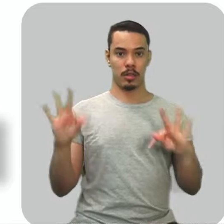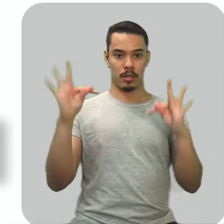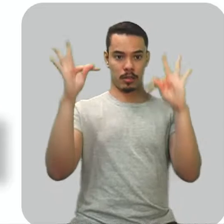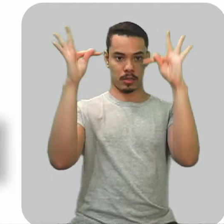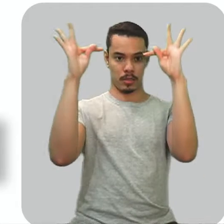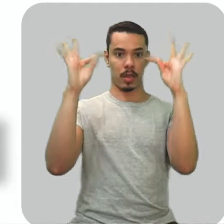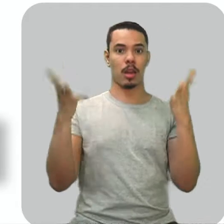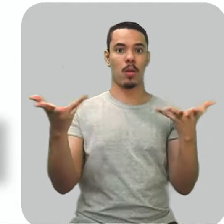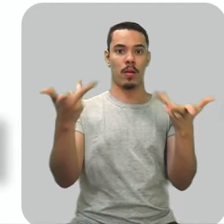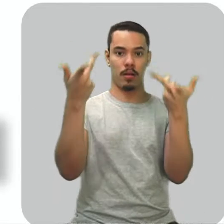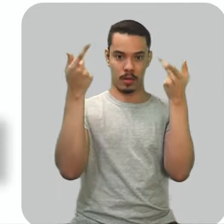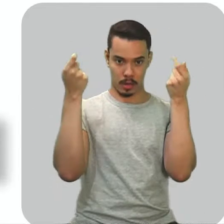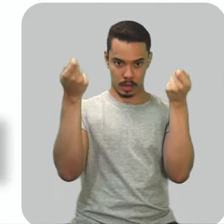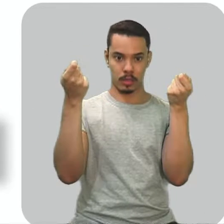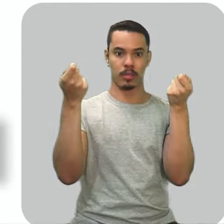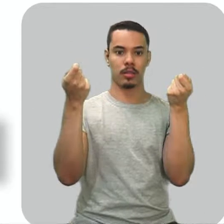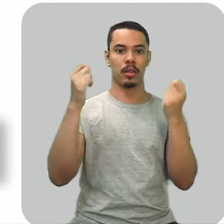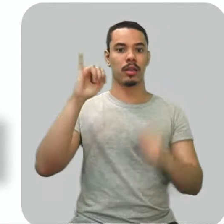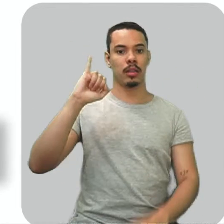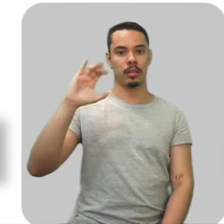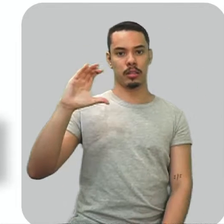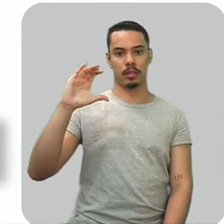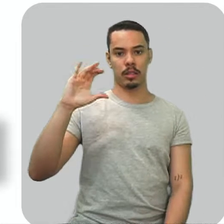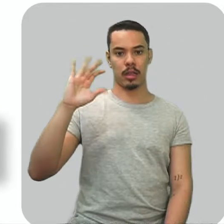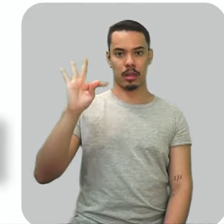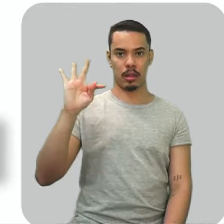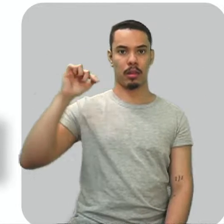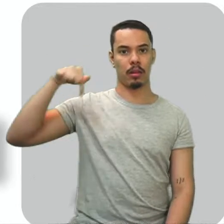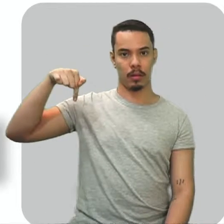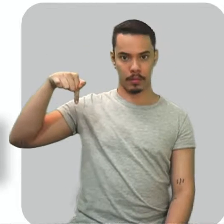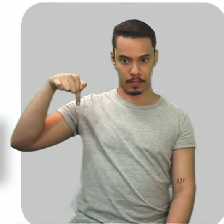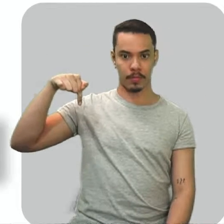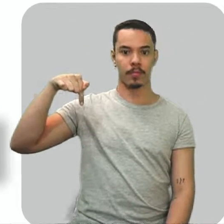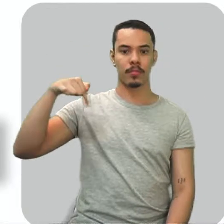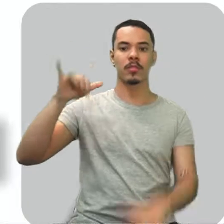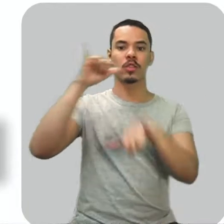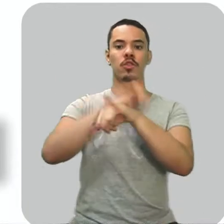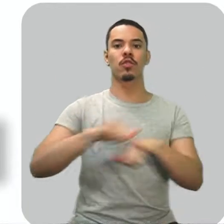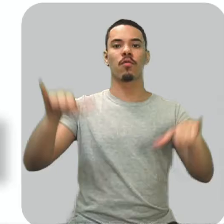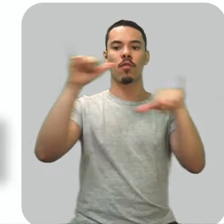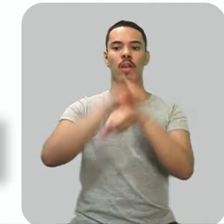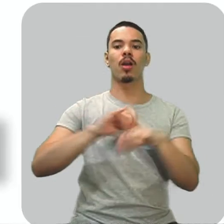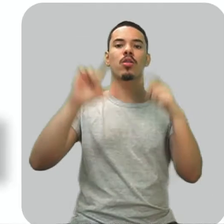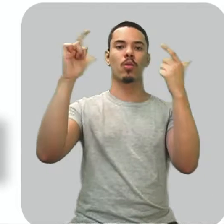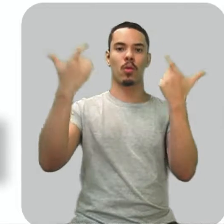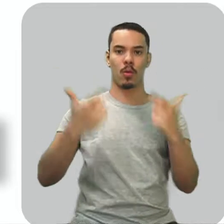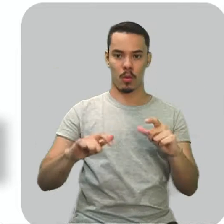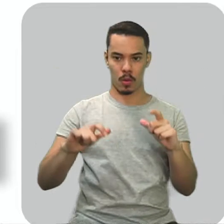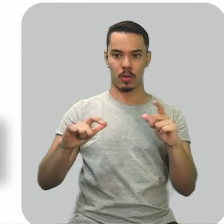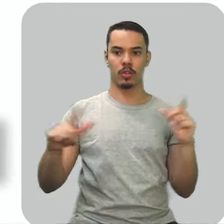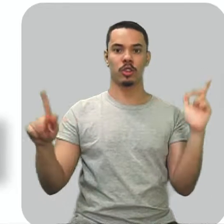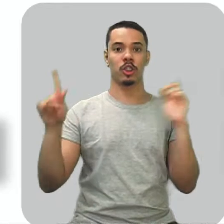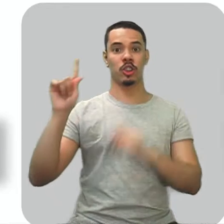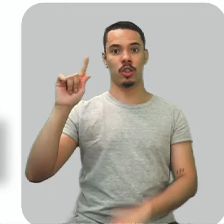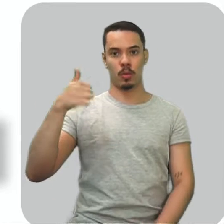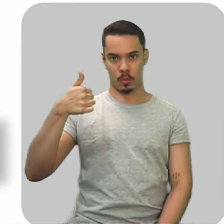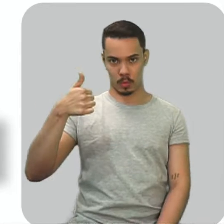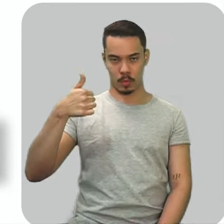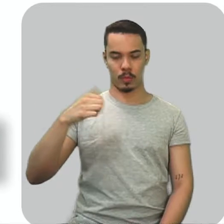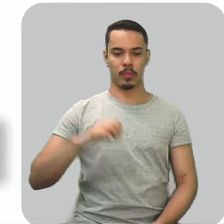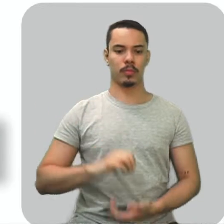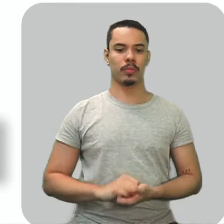e qualidade e CT que divulgado pelo portal G1